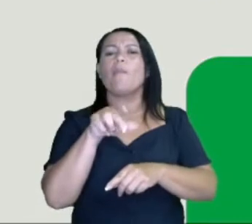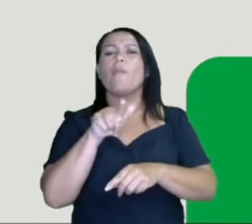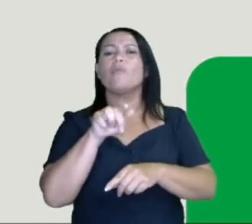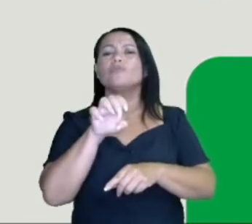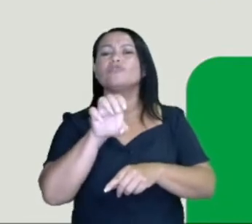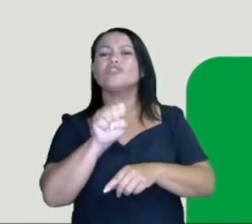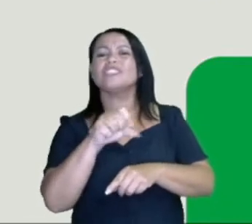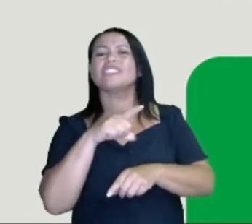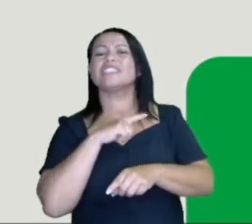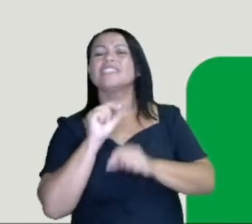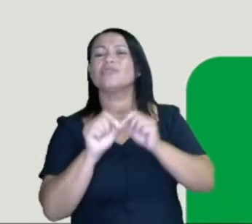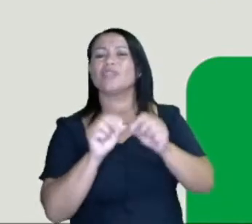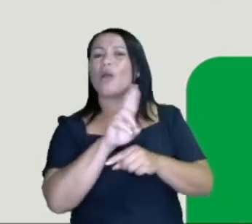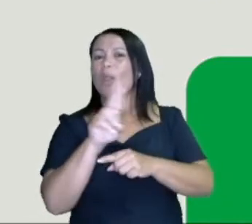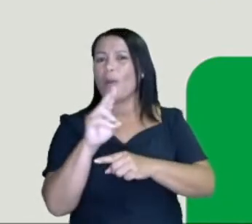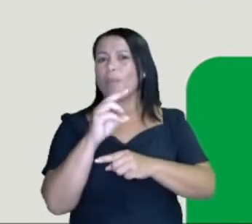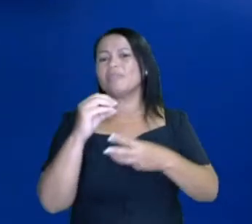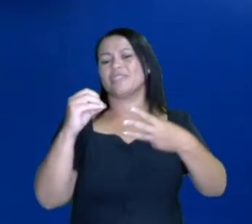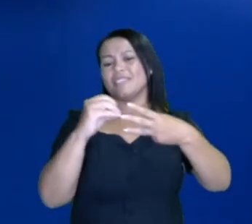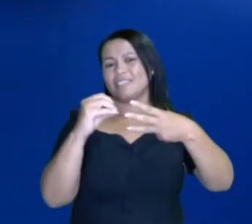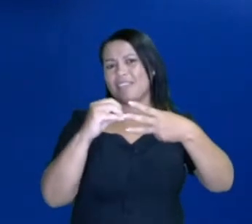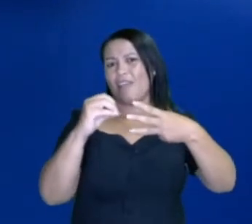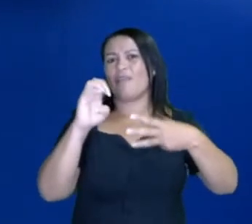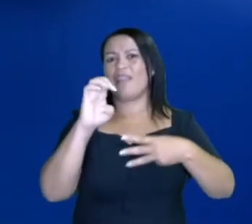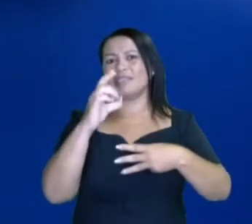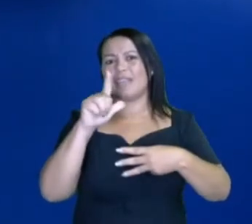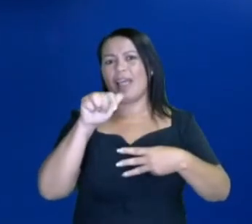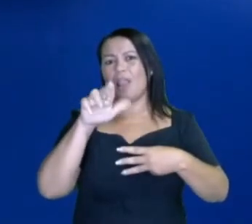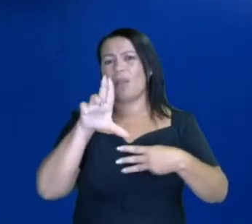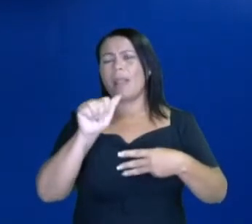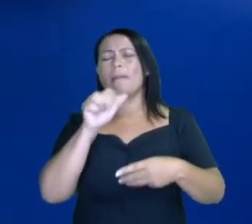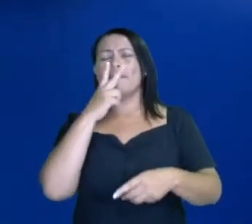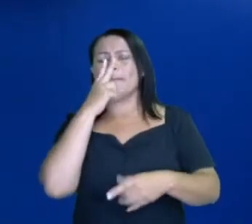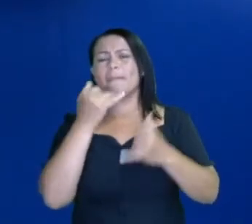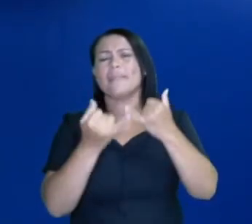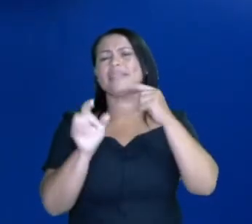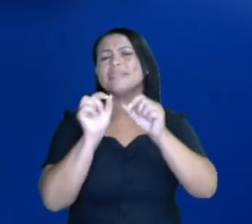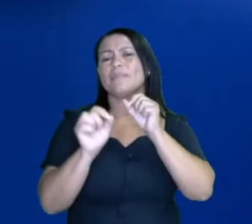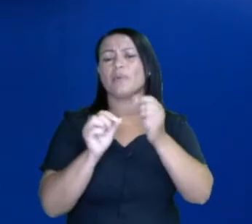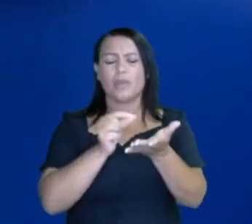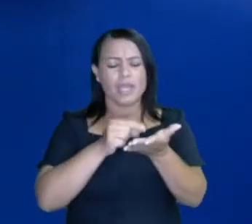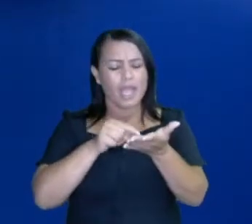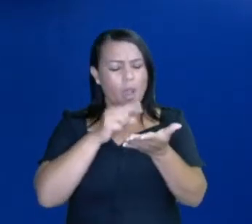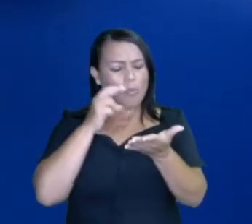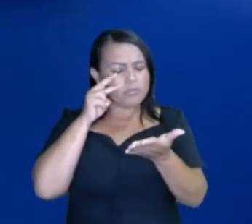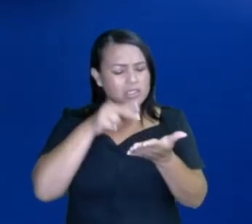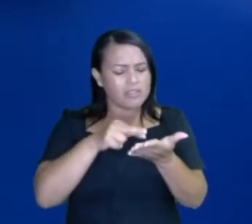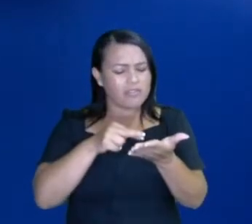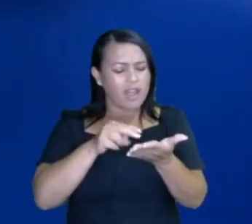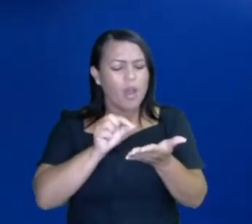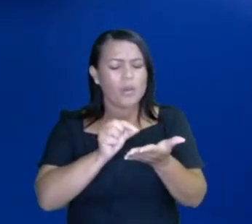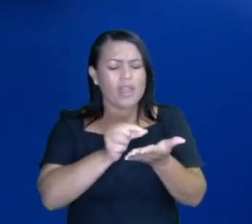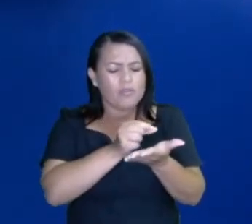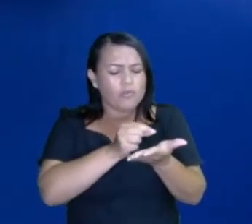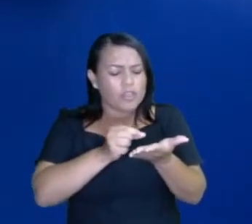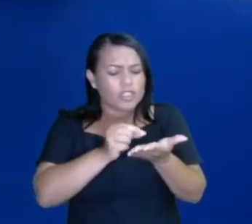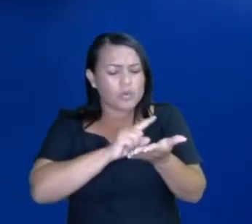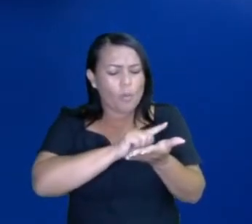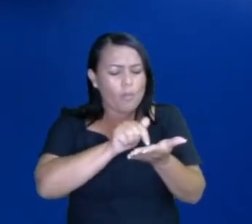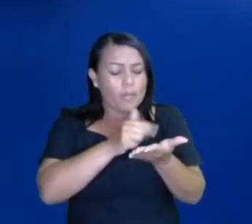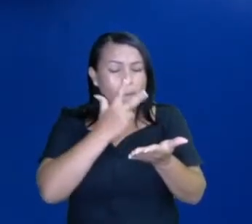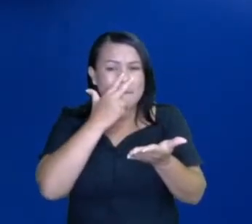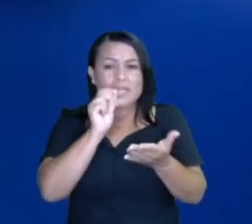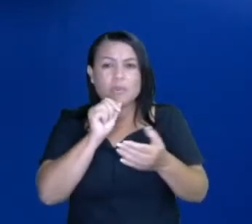significa um pequeno cômodo fechado. Esse pequeno cômodo fechado que ele observou era a parede das células vegetais